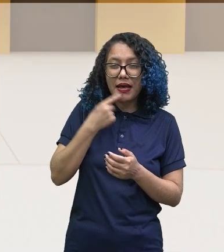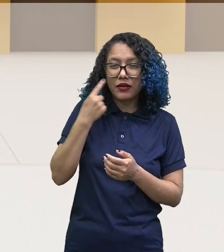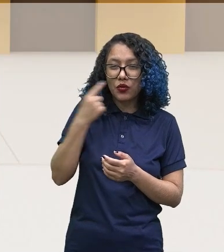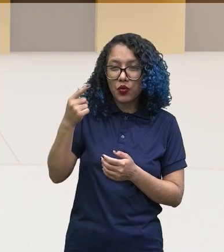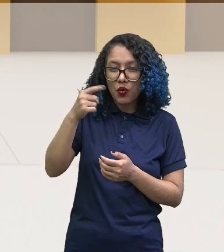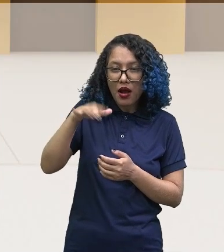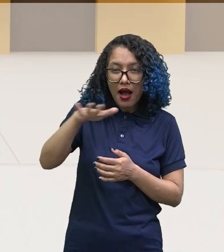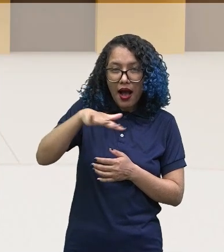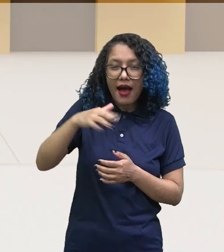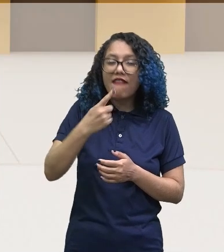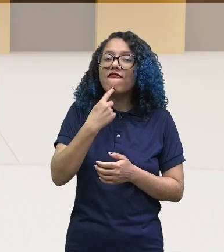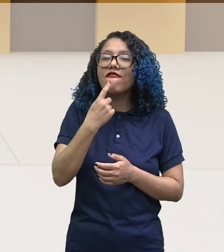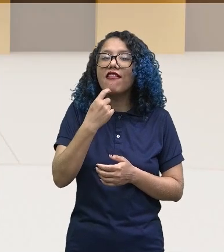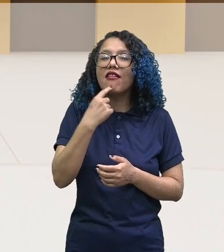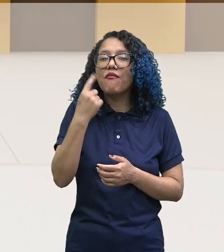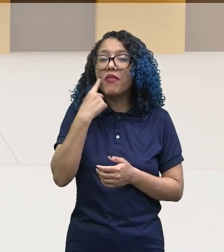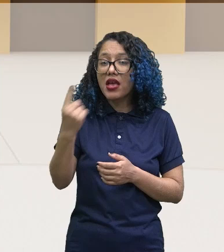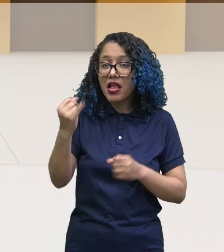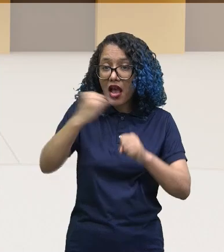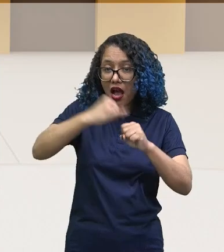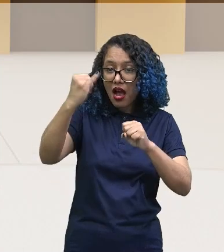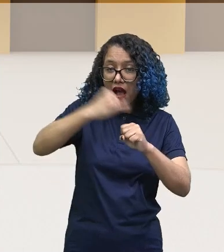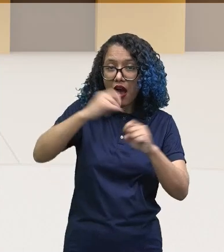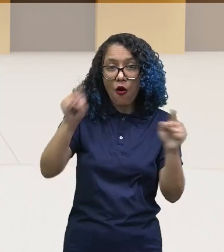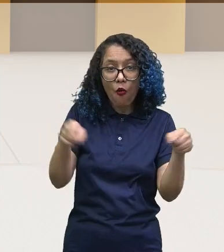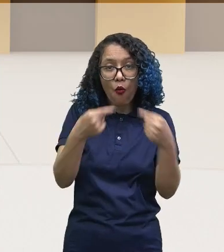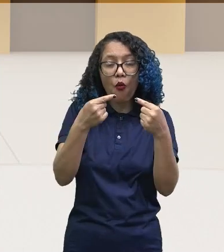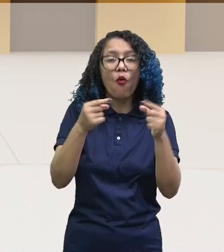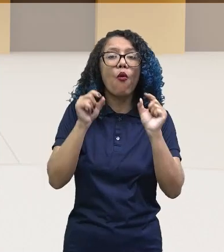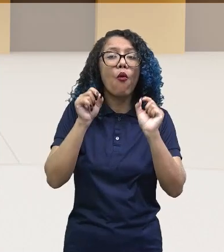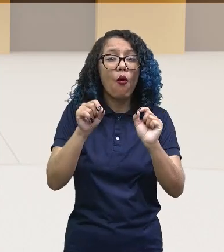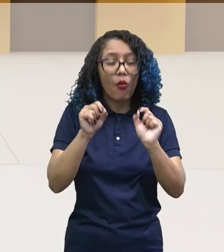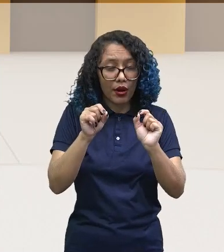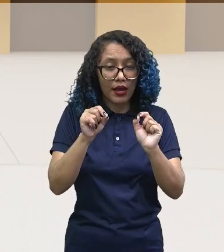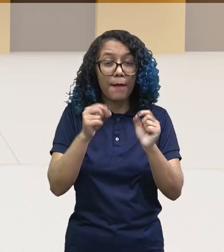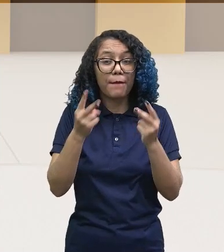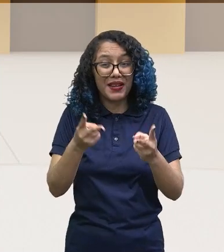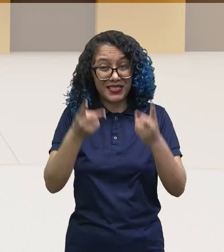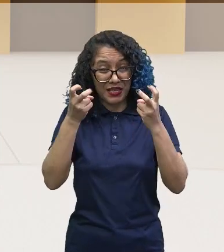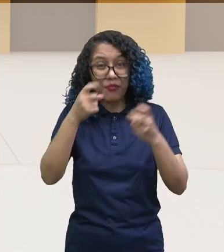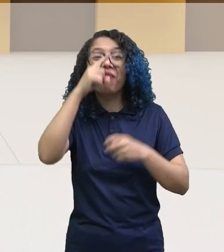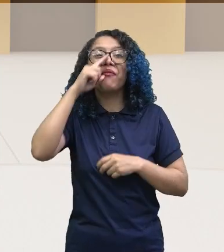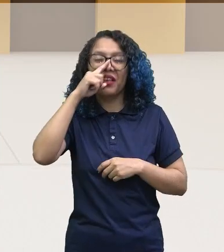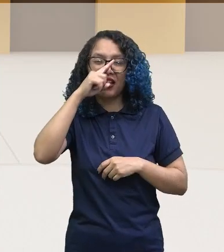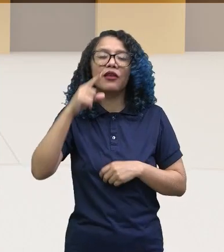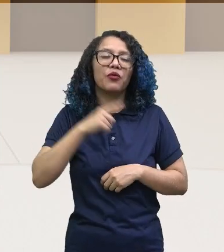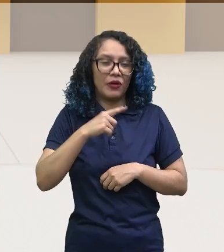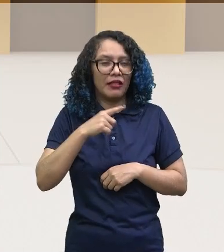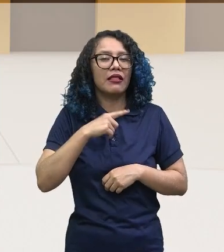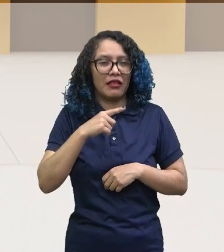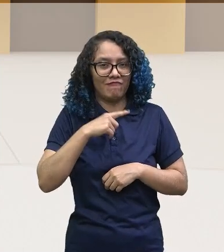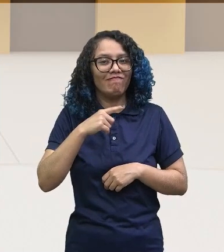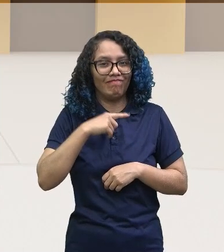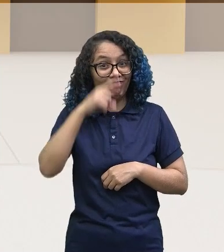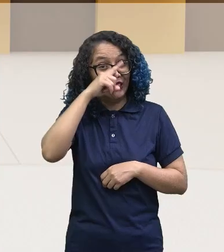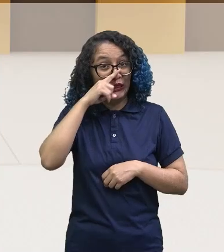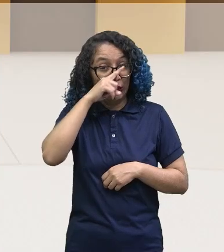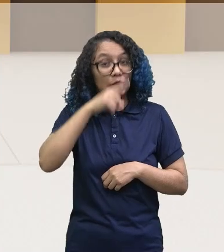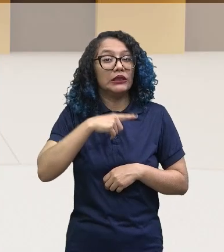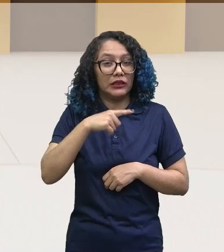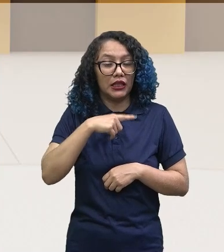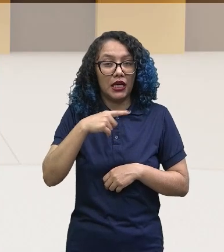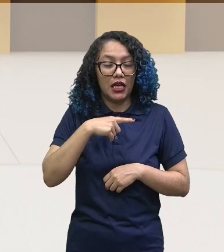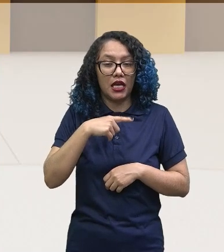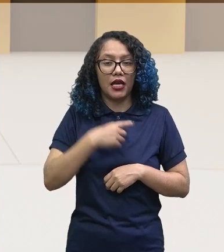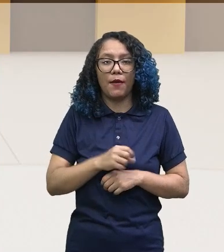ali, que você está vendo a palavrinha ionizante, aí sim a gente já começa a observar um pouco de perigo, né? E aí nós estamos falando